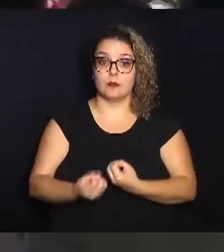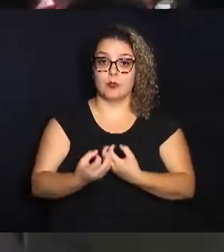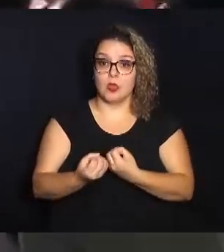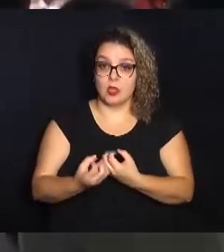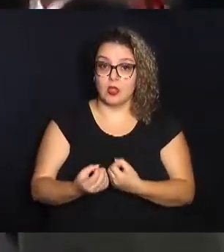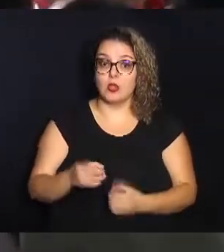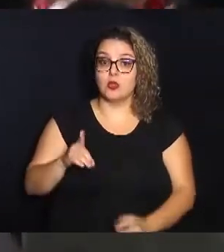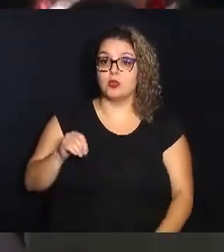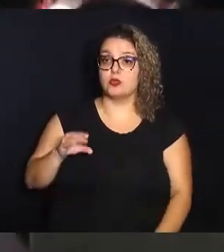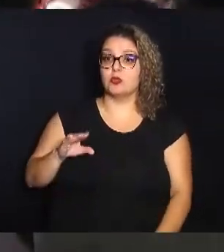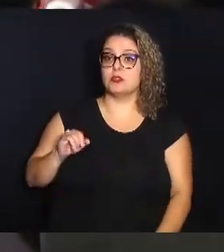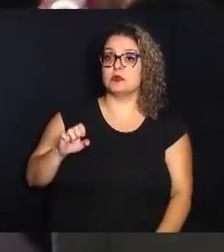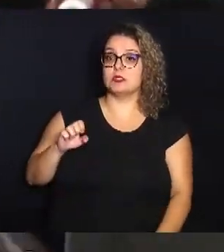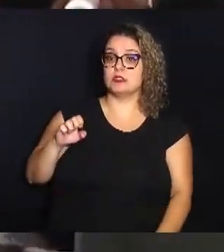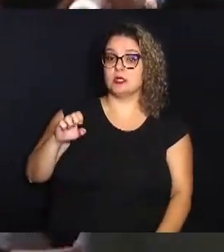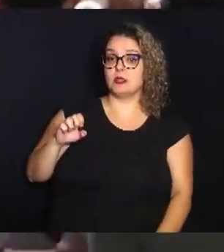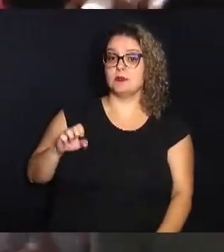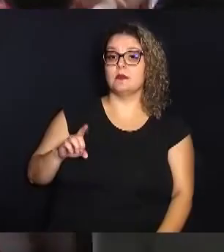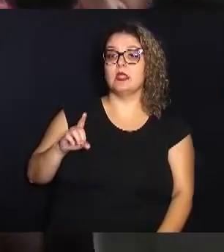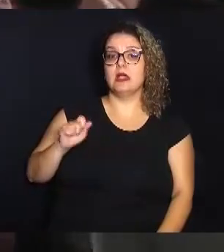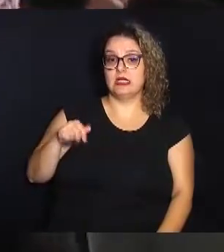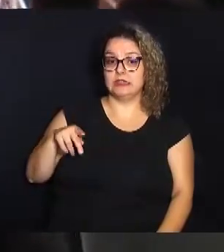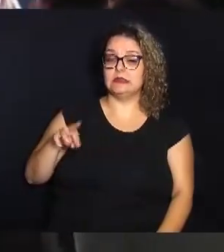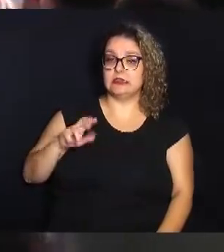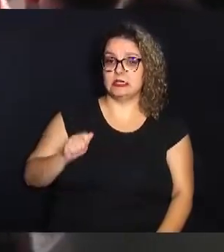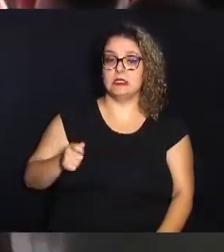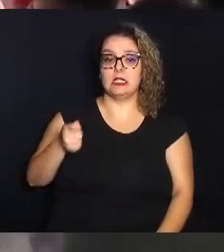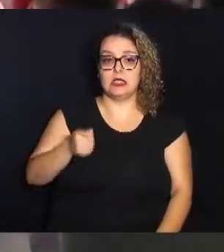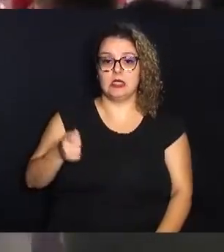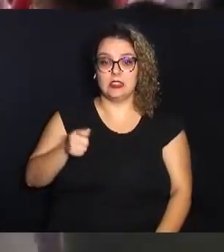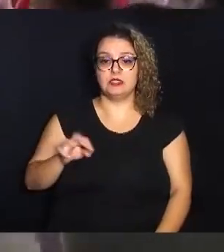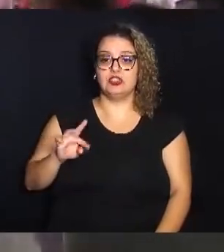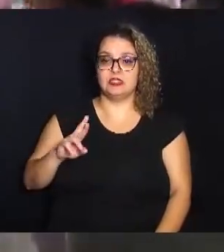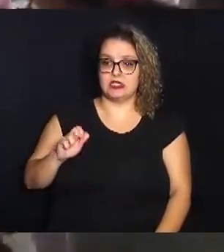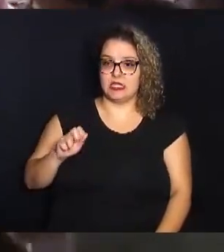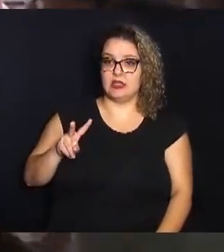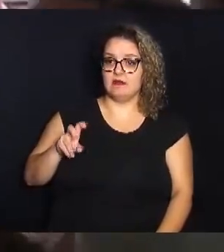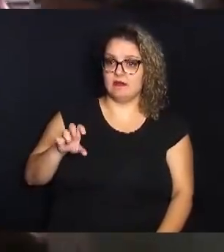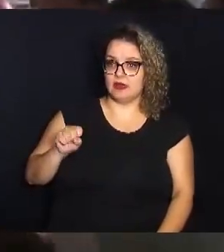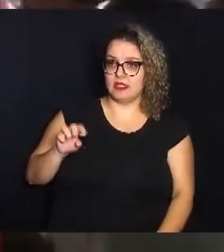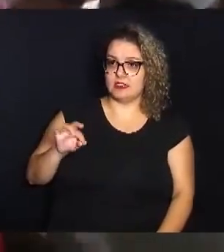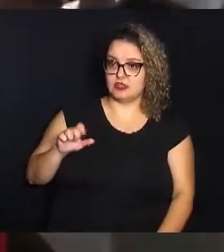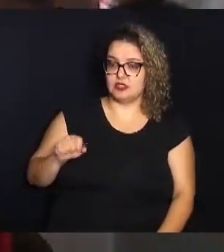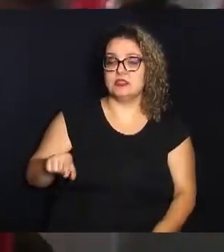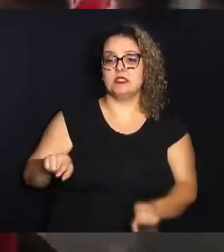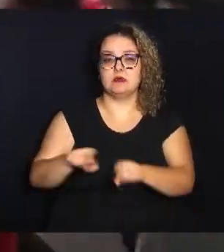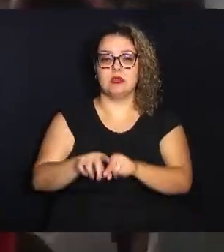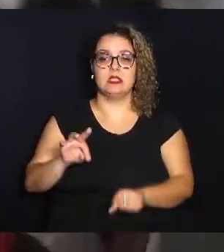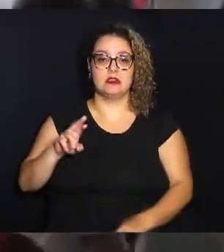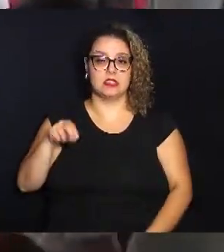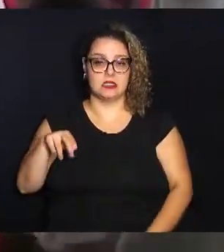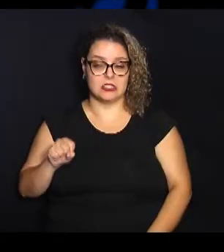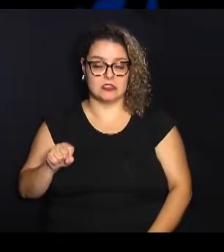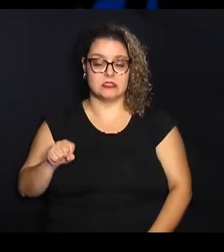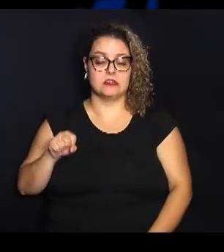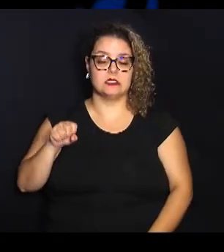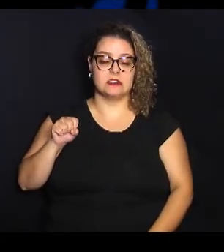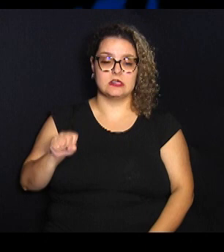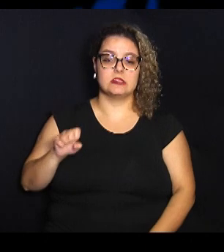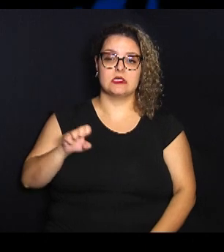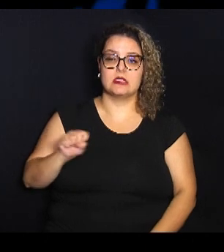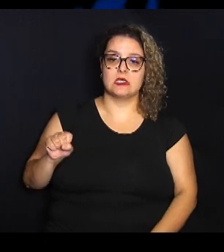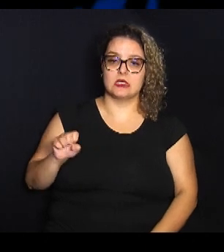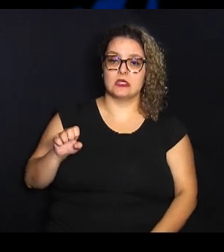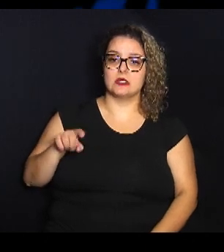os dados são de um dossiê da antra a Associação Nacional de travestis e transexuais o